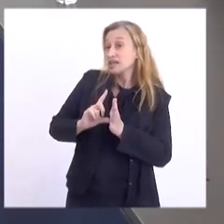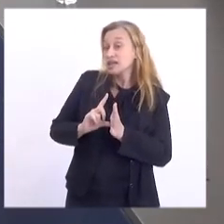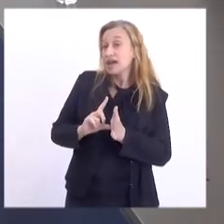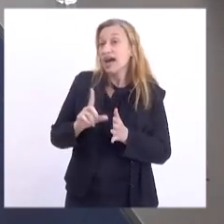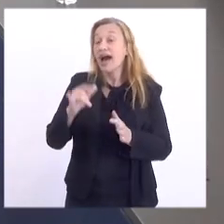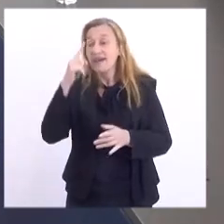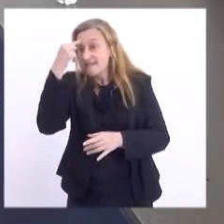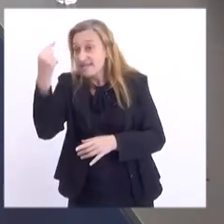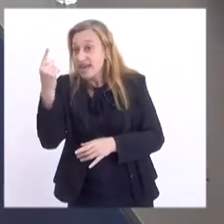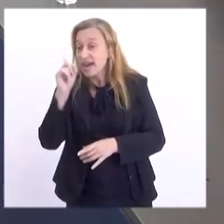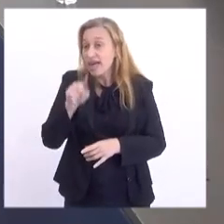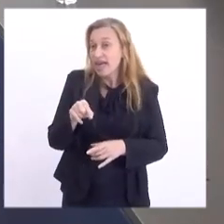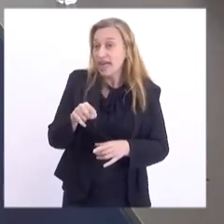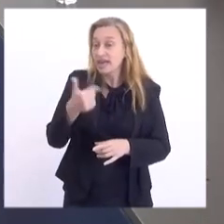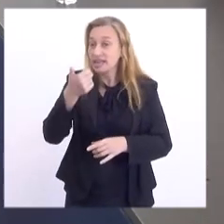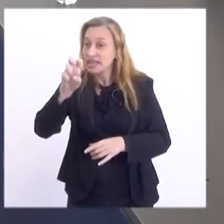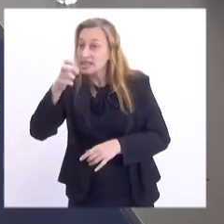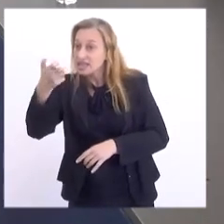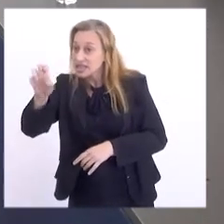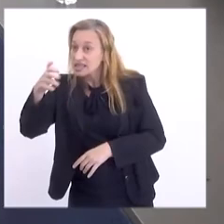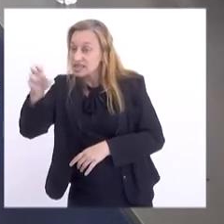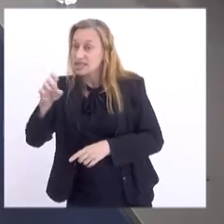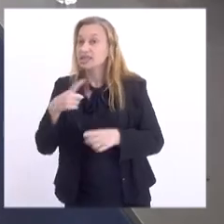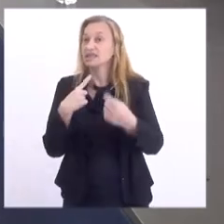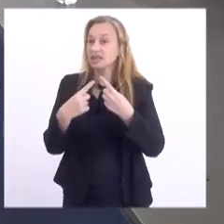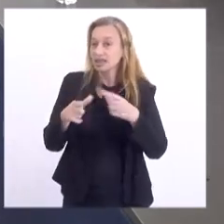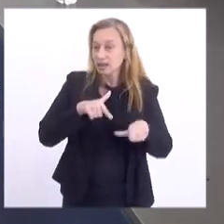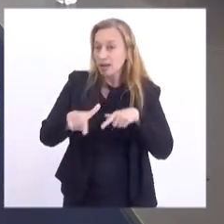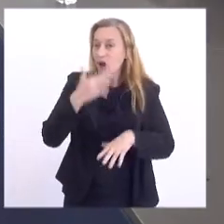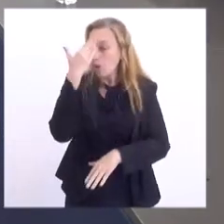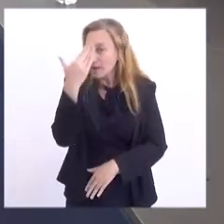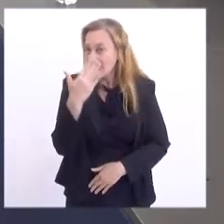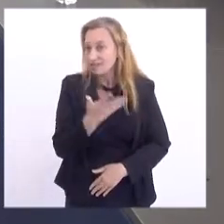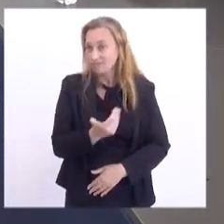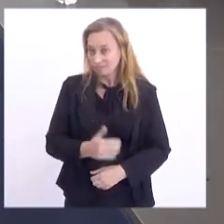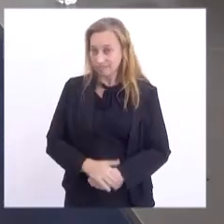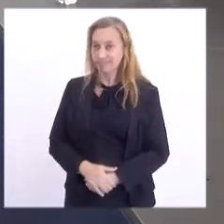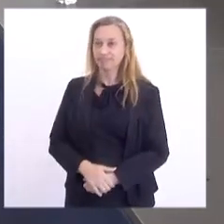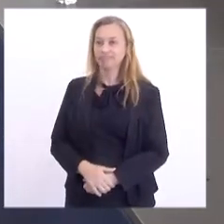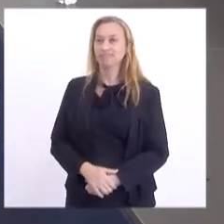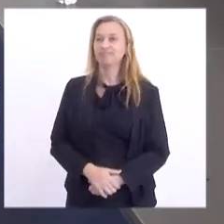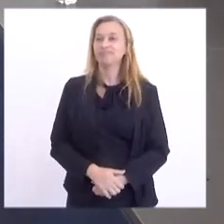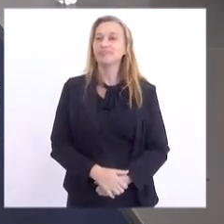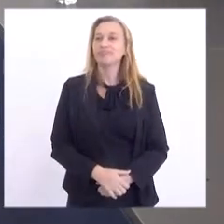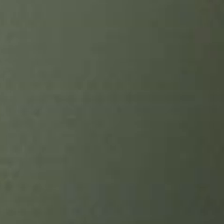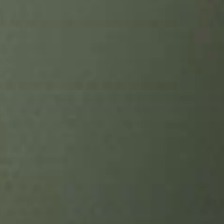trabalhar assim 15 anos um dente achei então obrigada tá